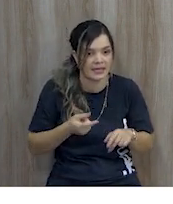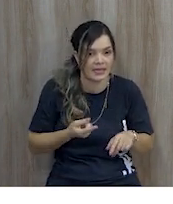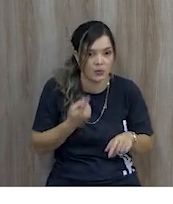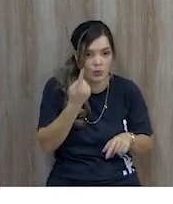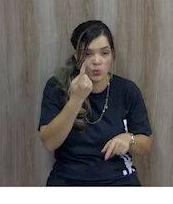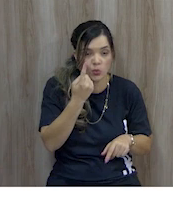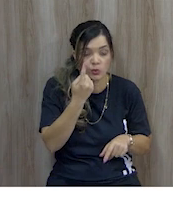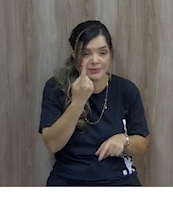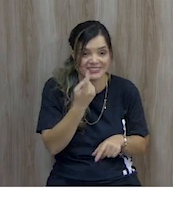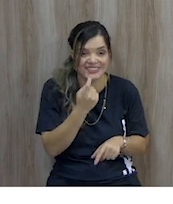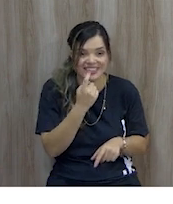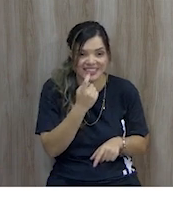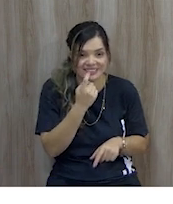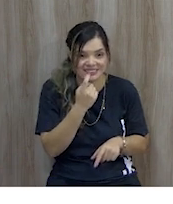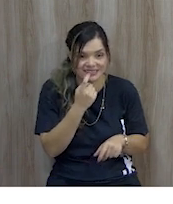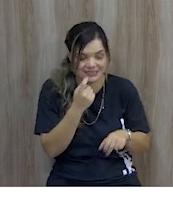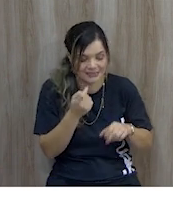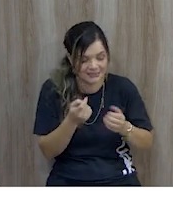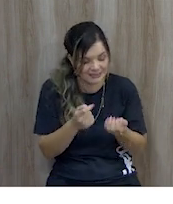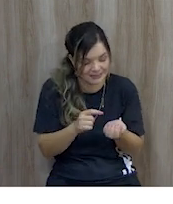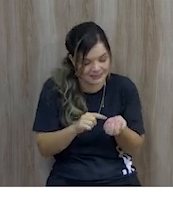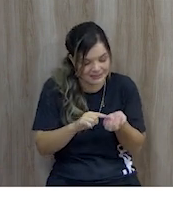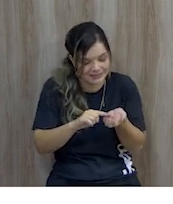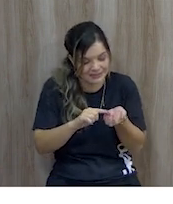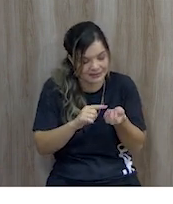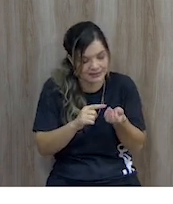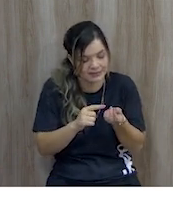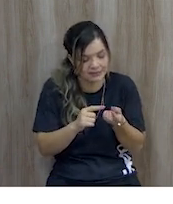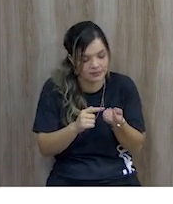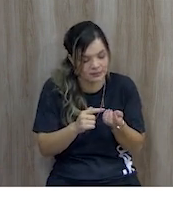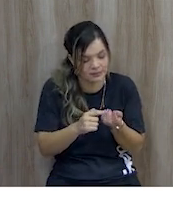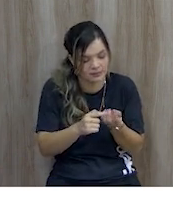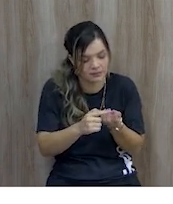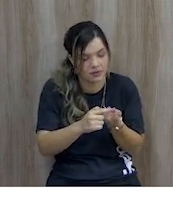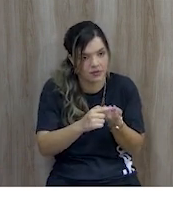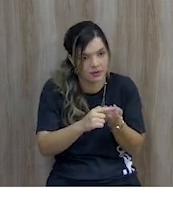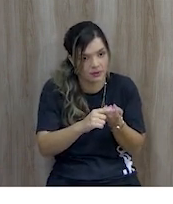O que eu vou fazer? Deslocamento coronal. Então, essa